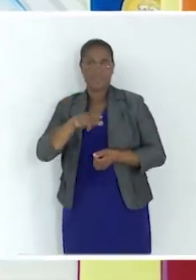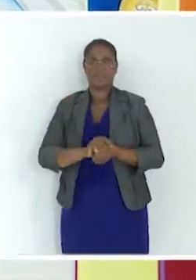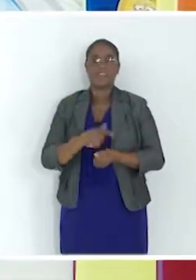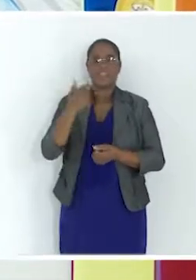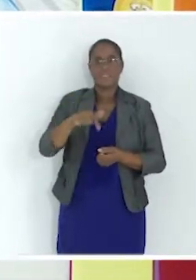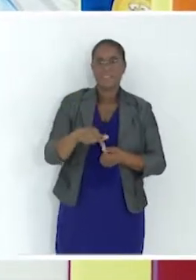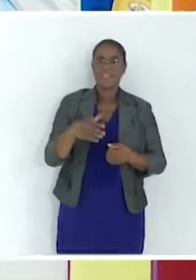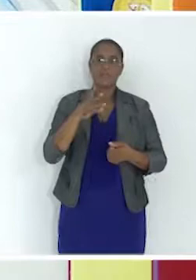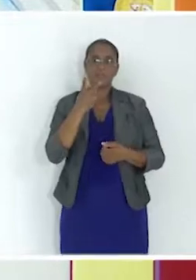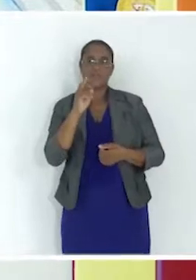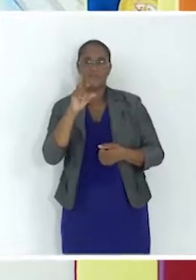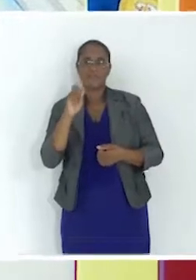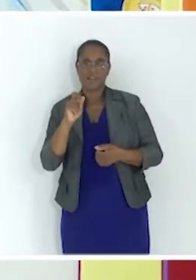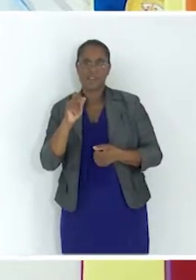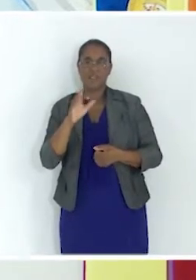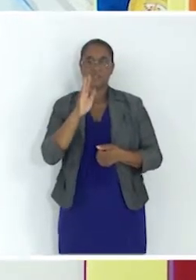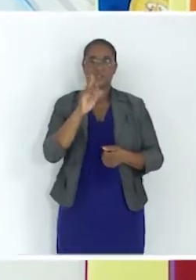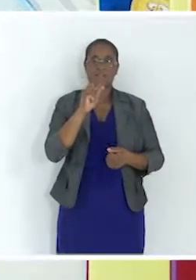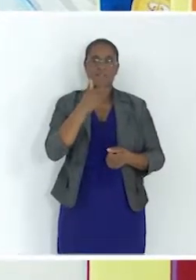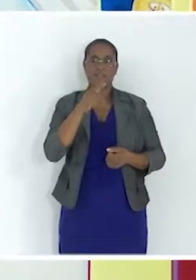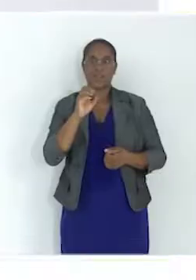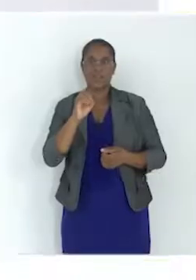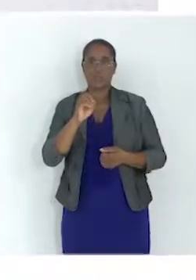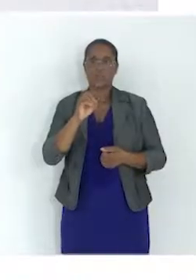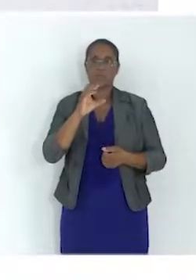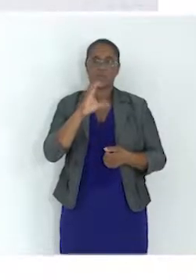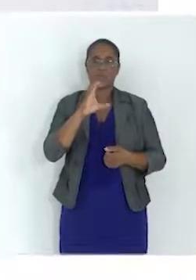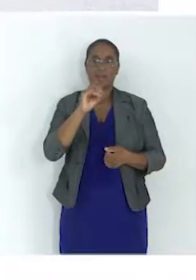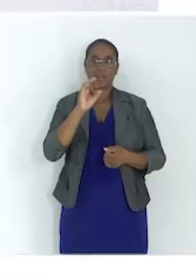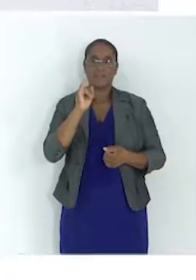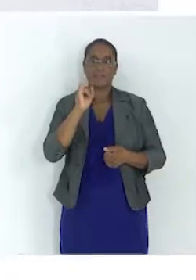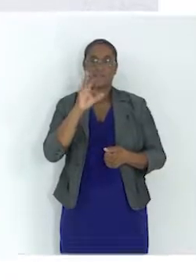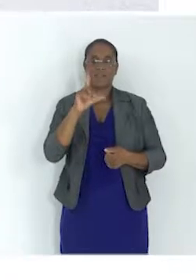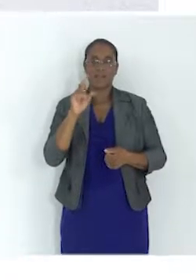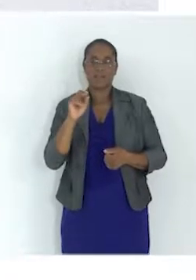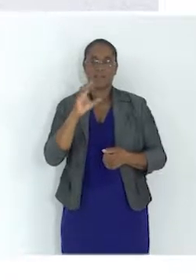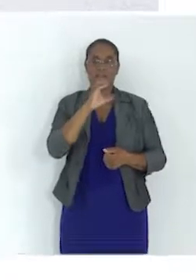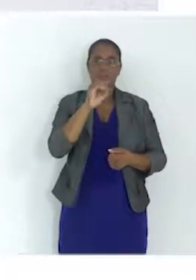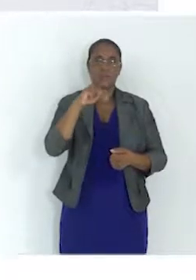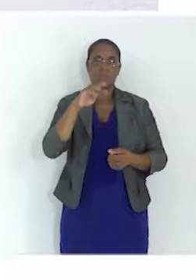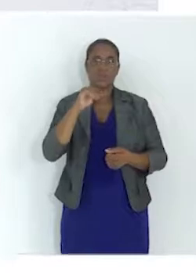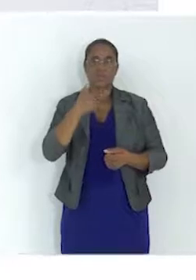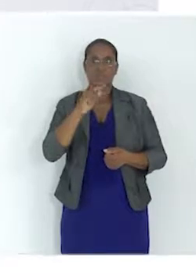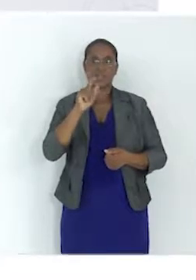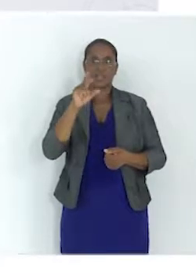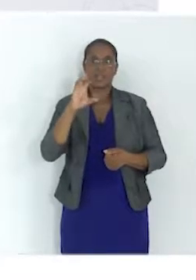fato, cáfila, constelação, elenco e quadrilha, já está.